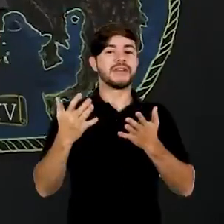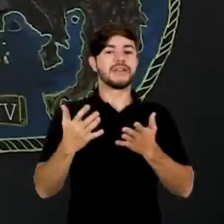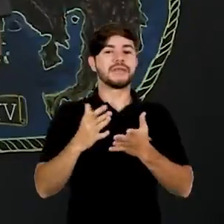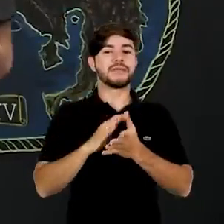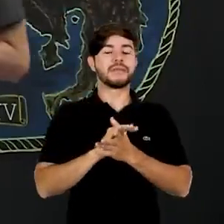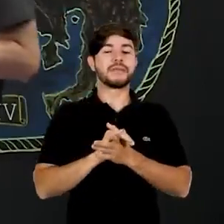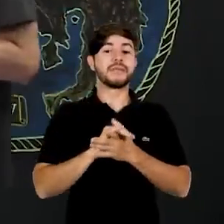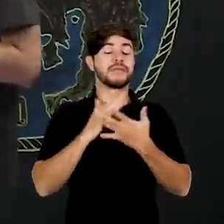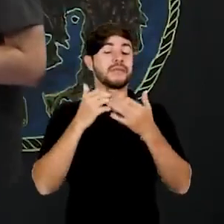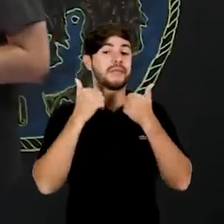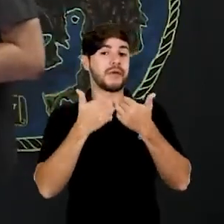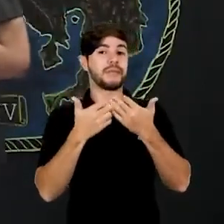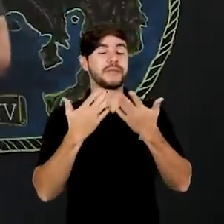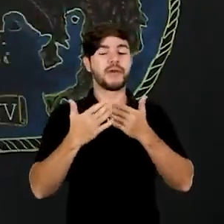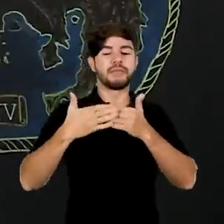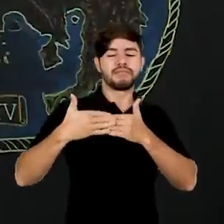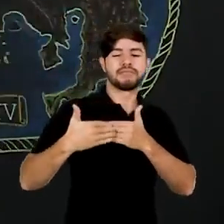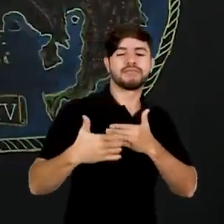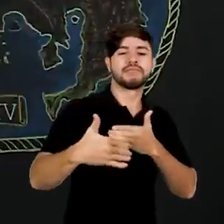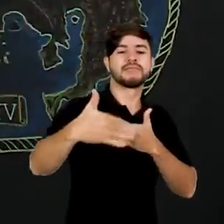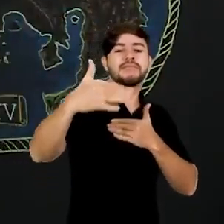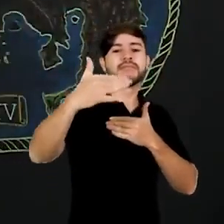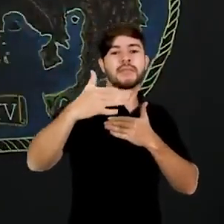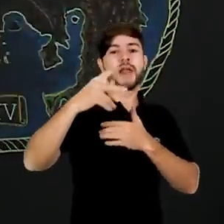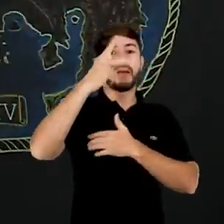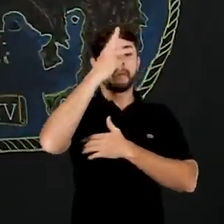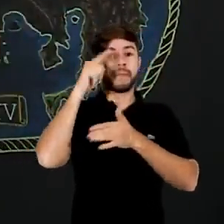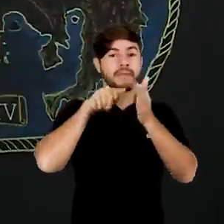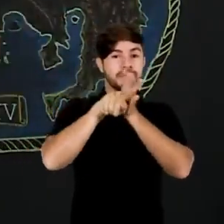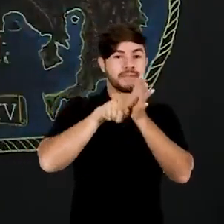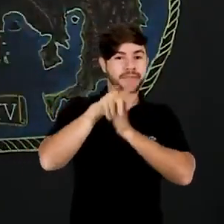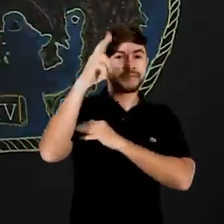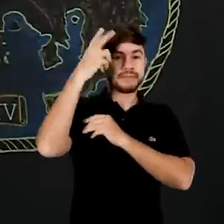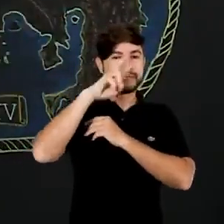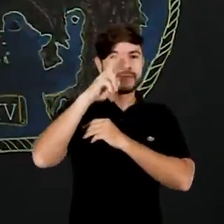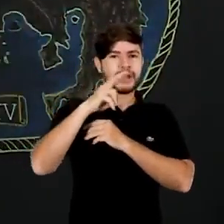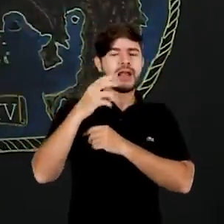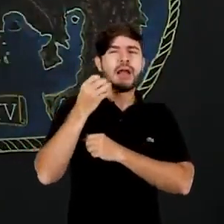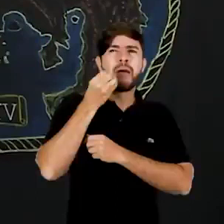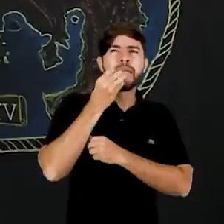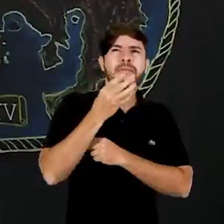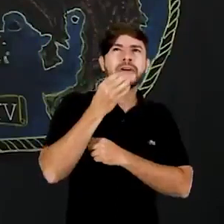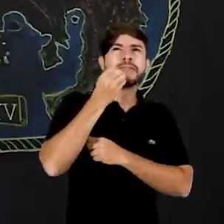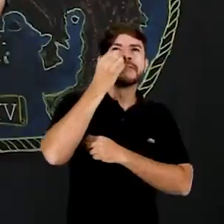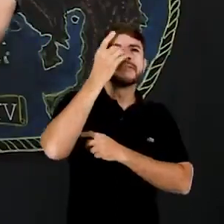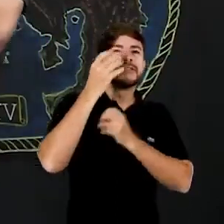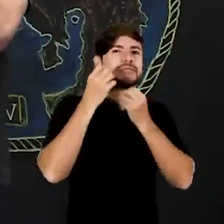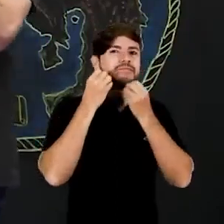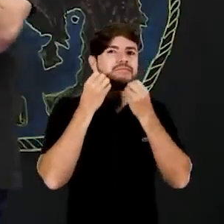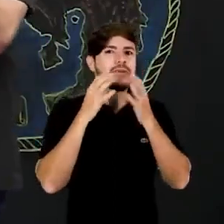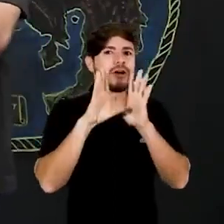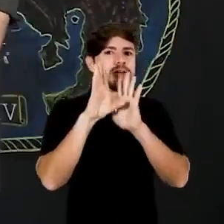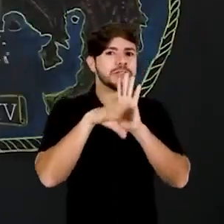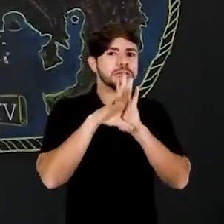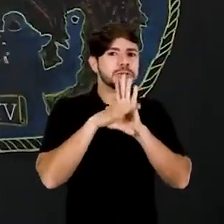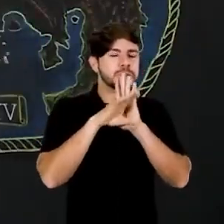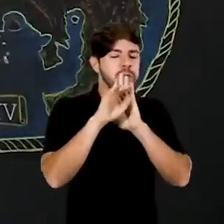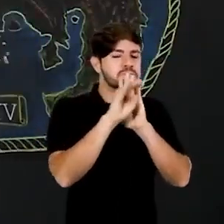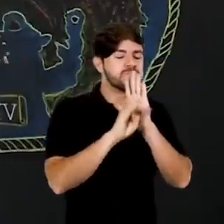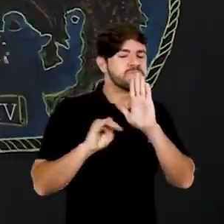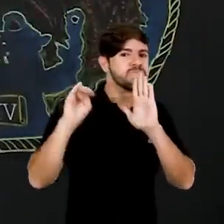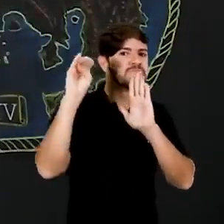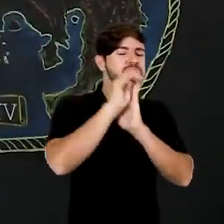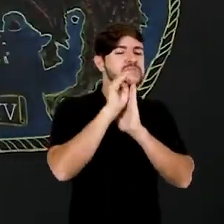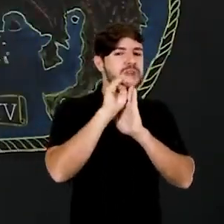Moderna. Legal. Mais para frente, os historiadores trabalhariam com uma ideia mais completa, um conceito mais completo